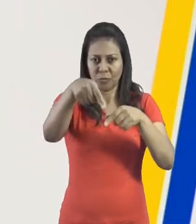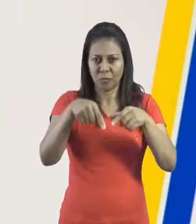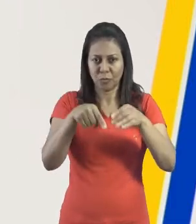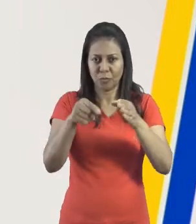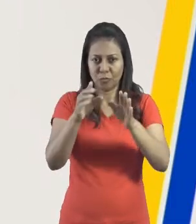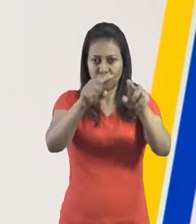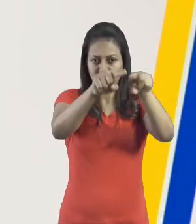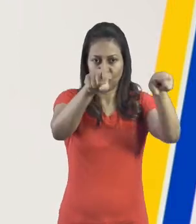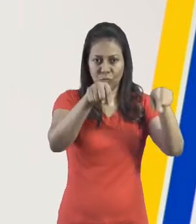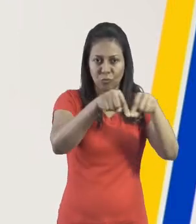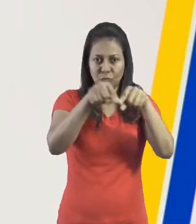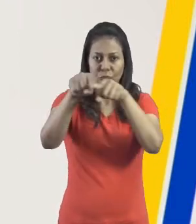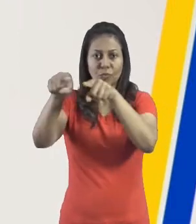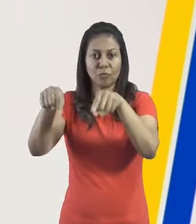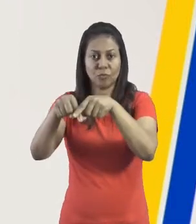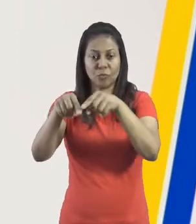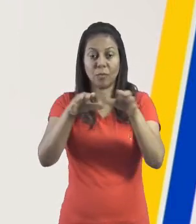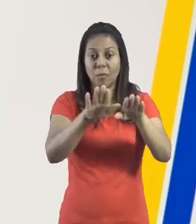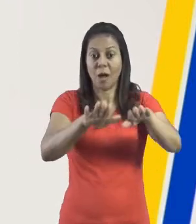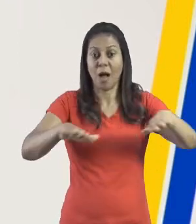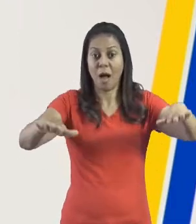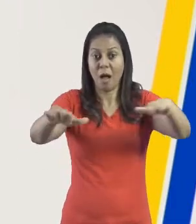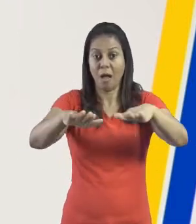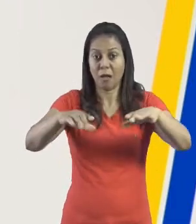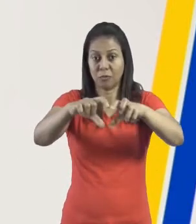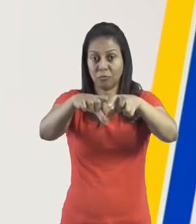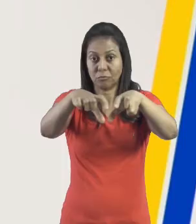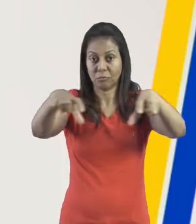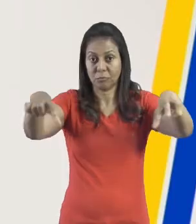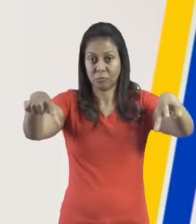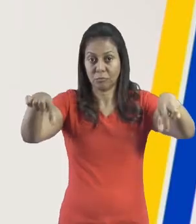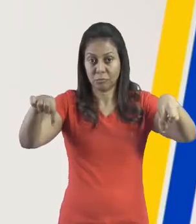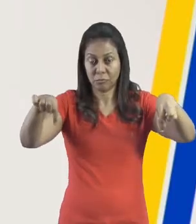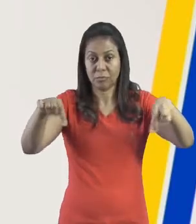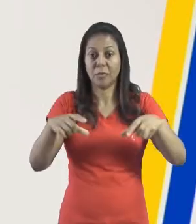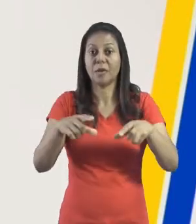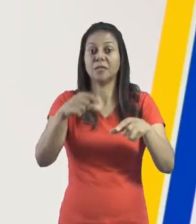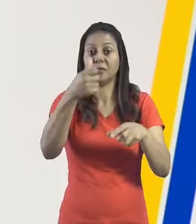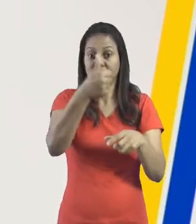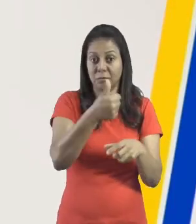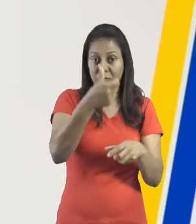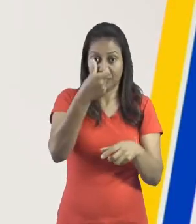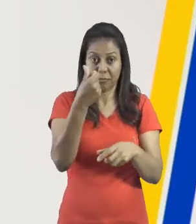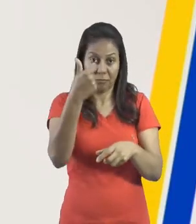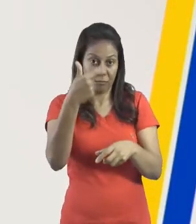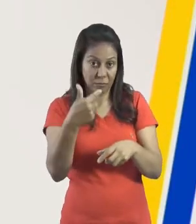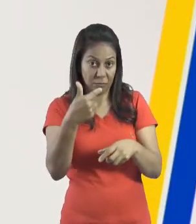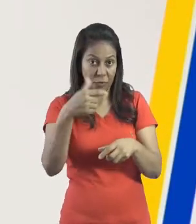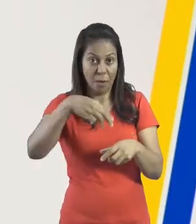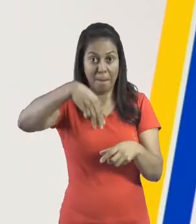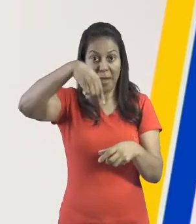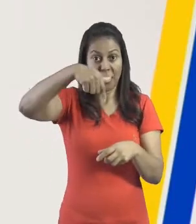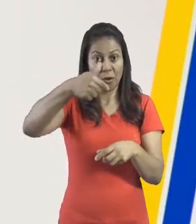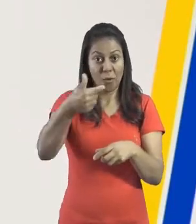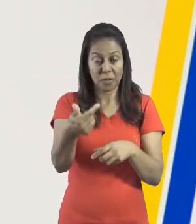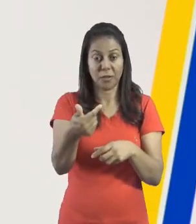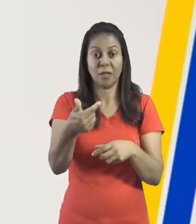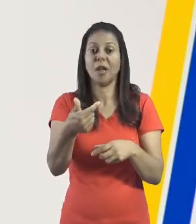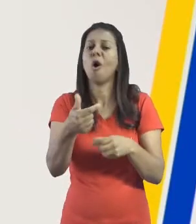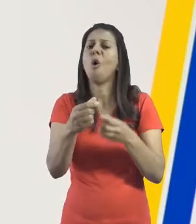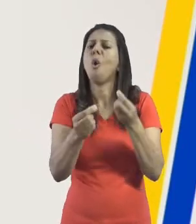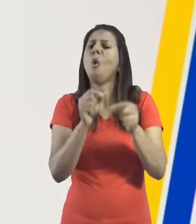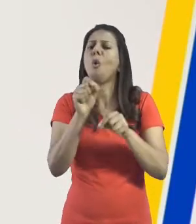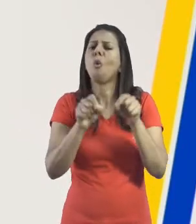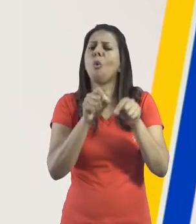iguais. Se a área do terreno retangular é de 162 metros quadrados, qual será a medida